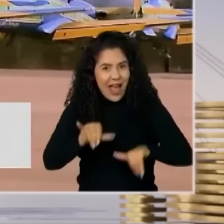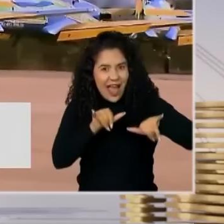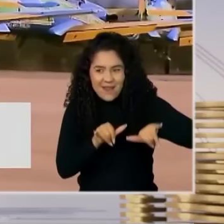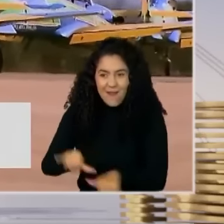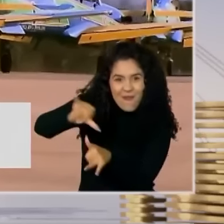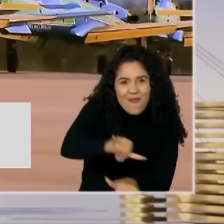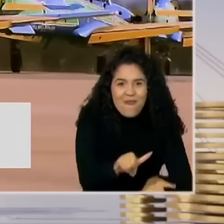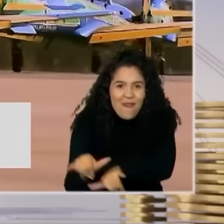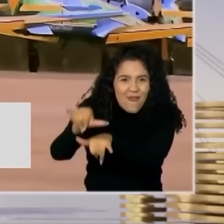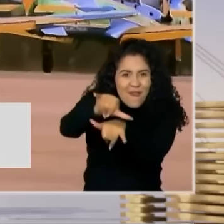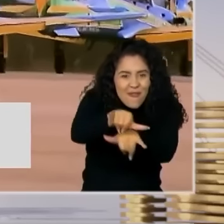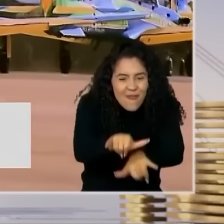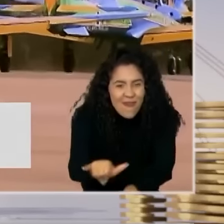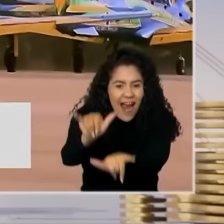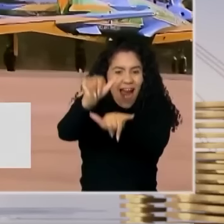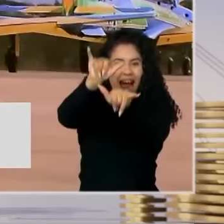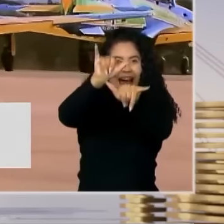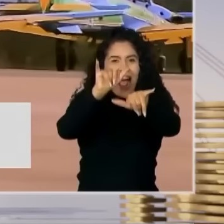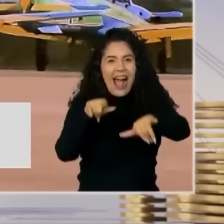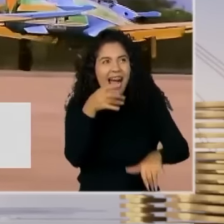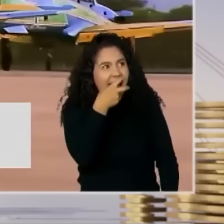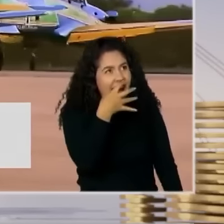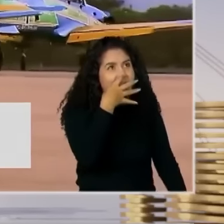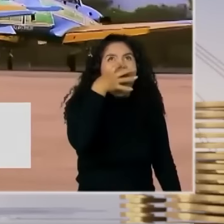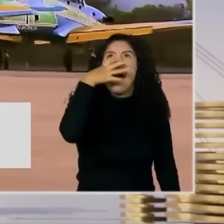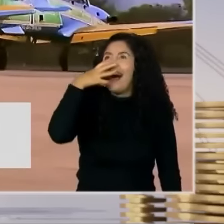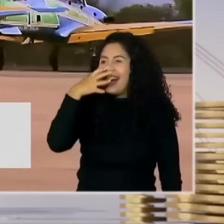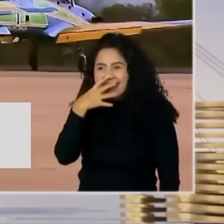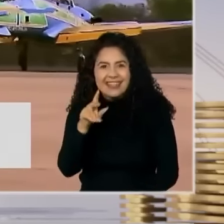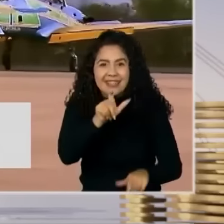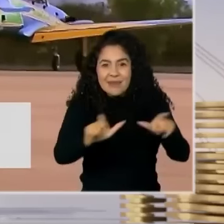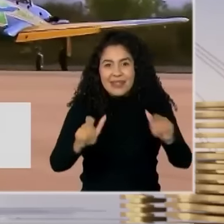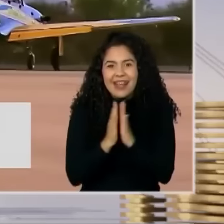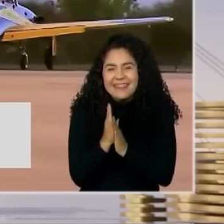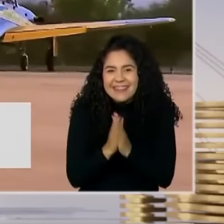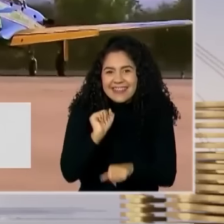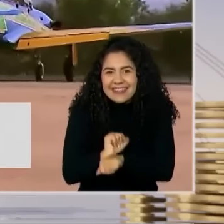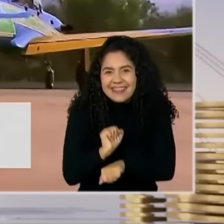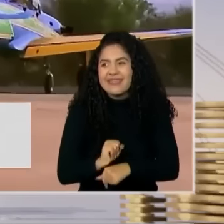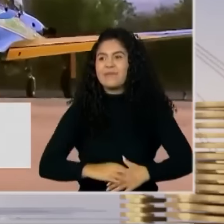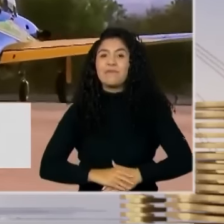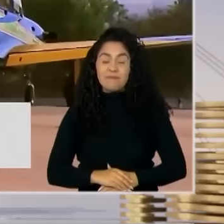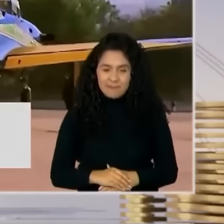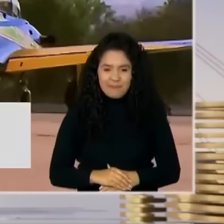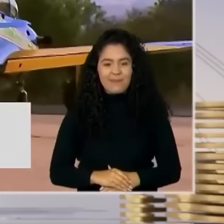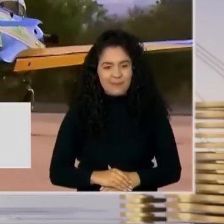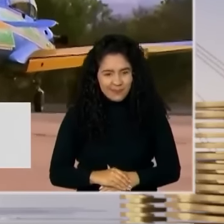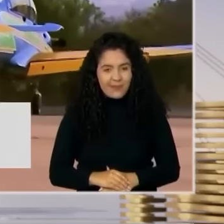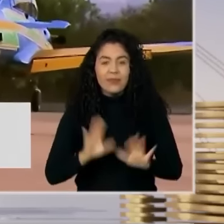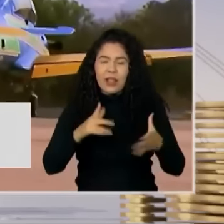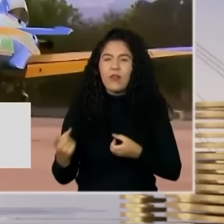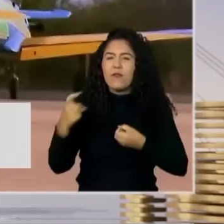Agora, após a pessoa se expressar e caso cometa um crime, aí sim, este crime que está na parte do excesso,